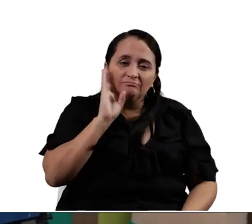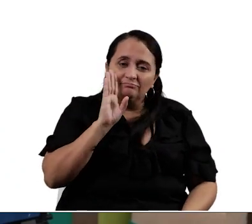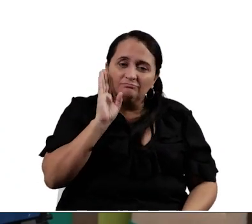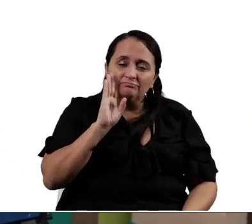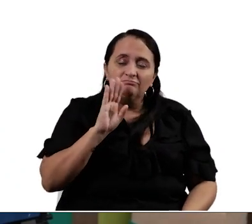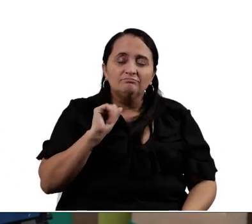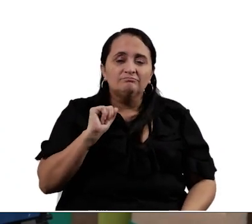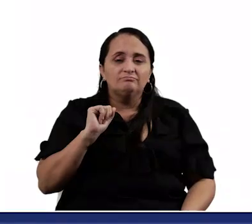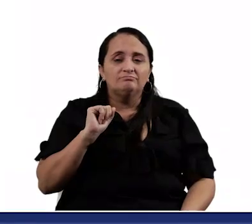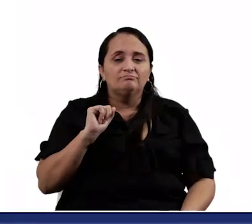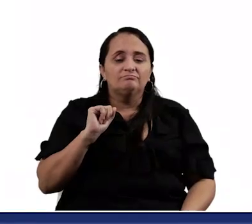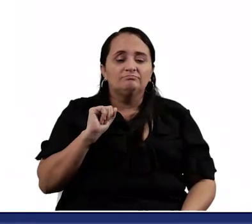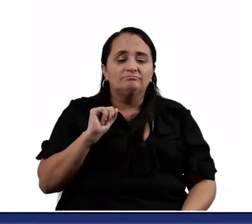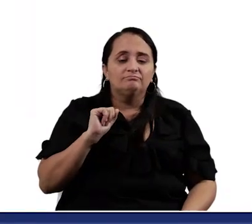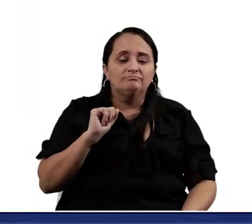Vamos lá.